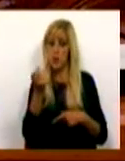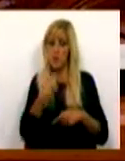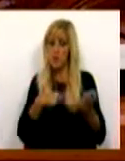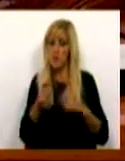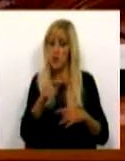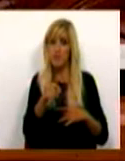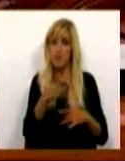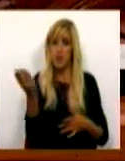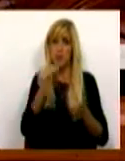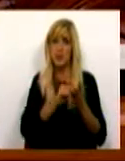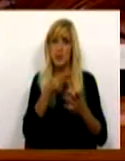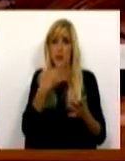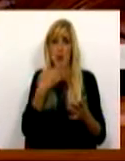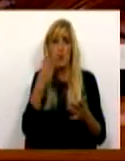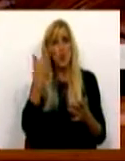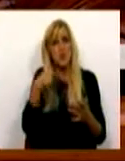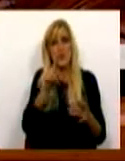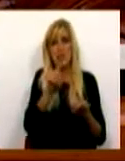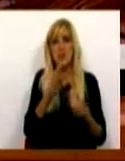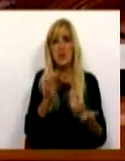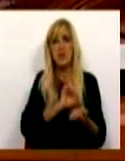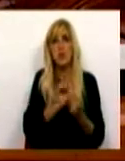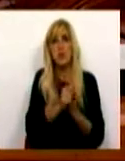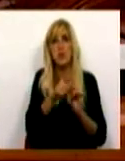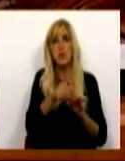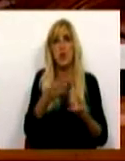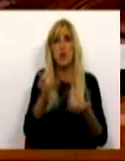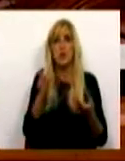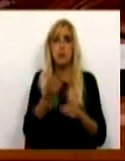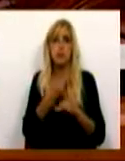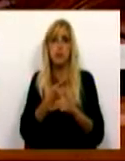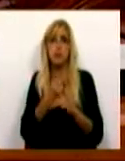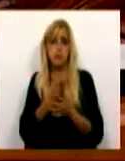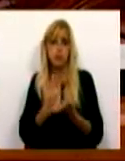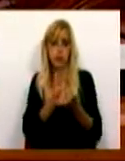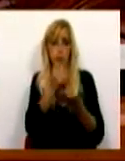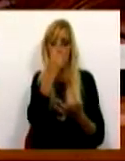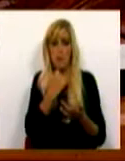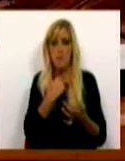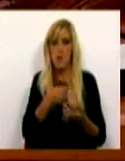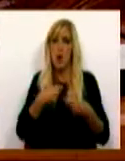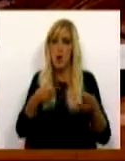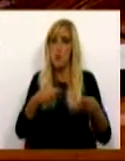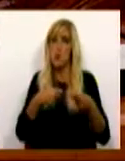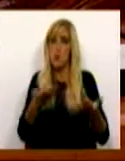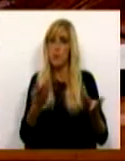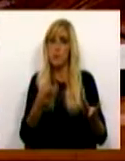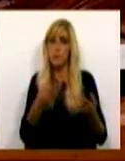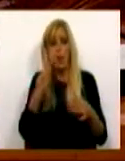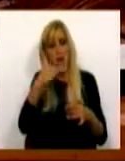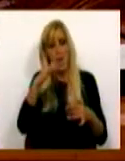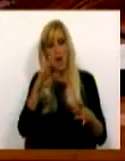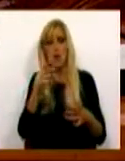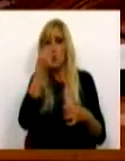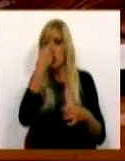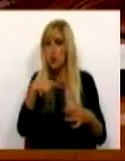agressiva com aplicação insuficiente dos instrumentos de adequação do produto financeiro ao perfil dos investidores, sem levar em linha de conta a idade, o historial